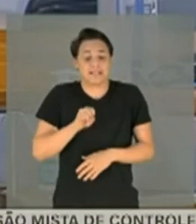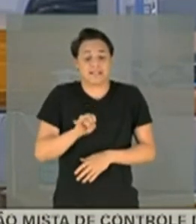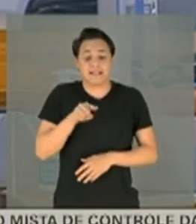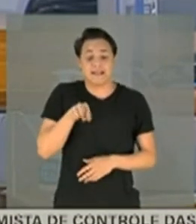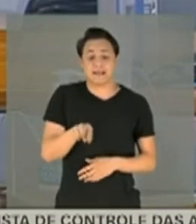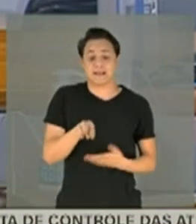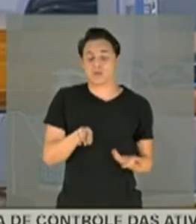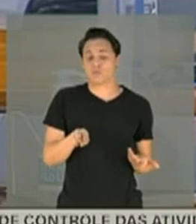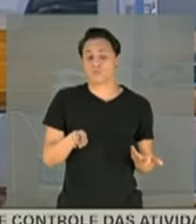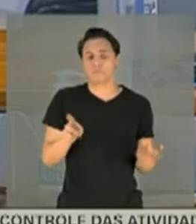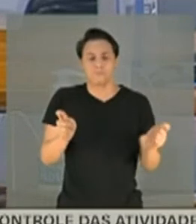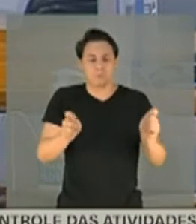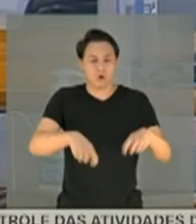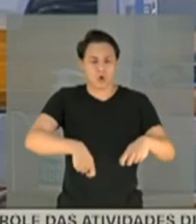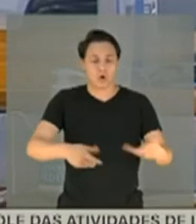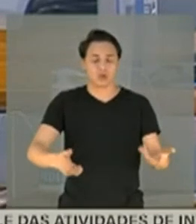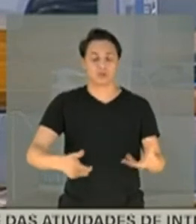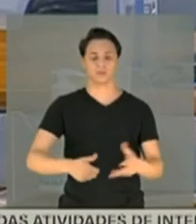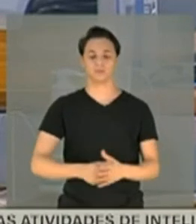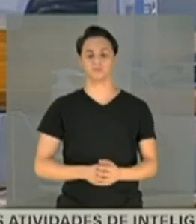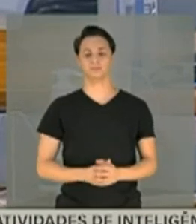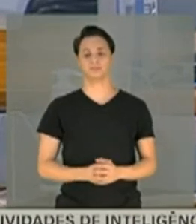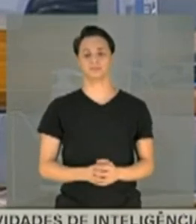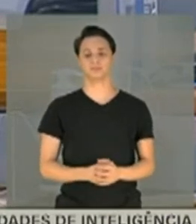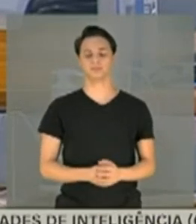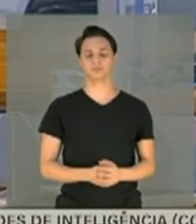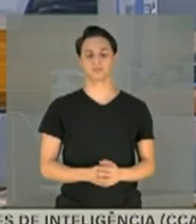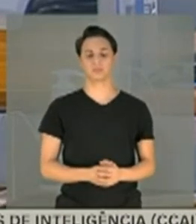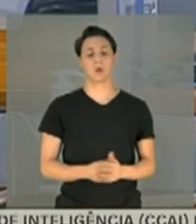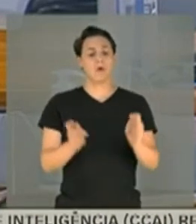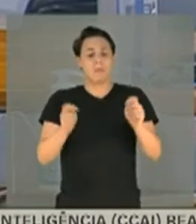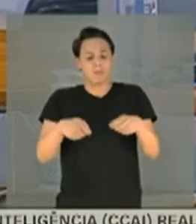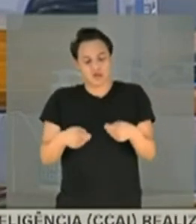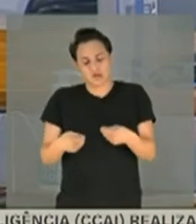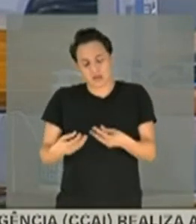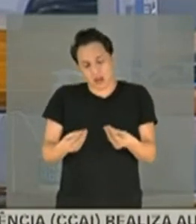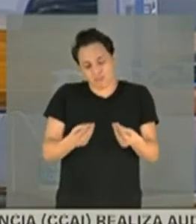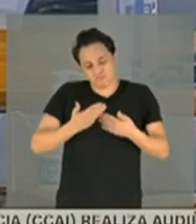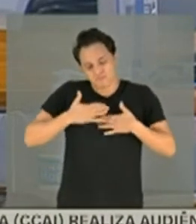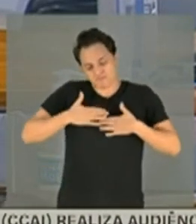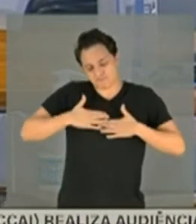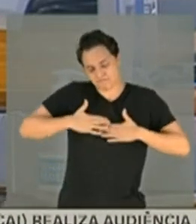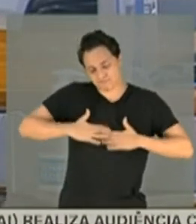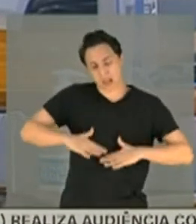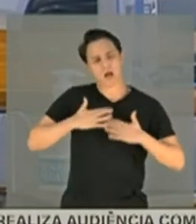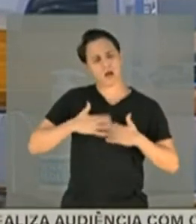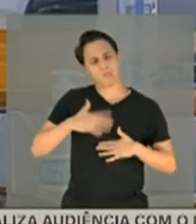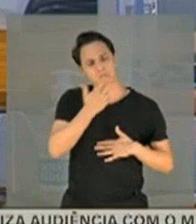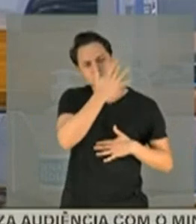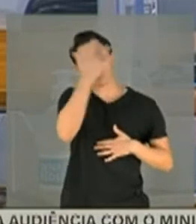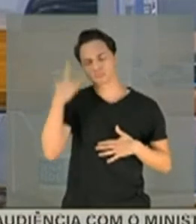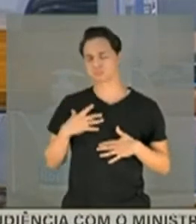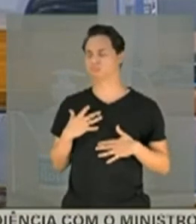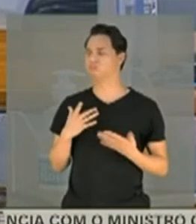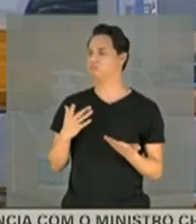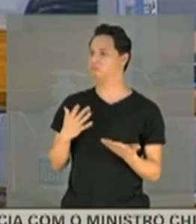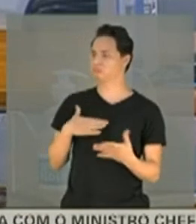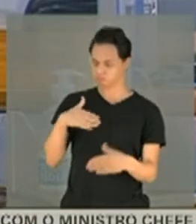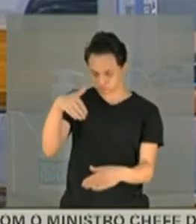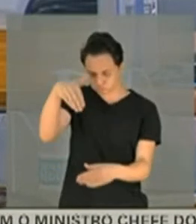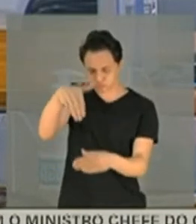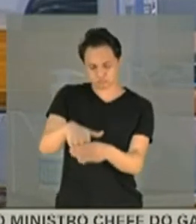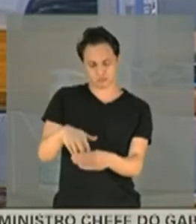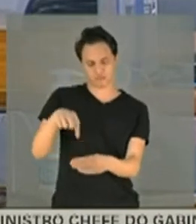forma, pode dar mais tranquilidade para que as pessoas exerçam esse grande valor